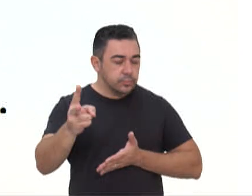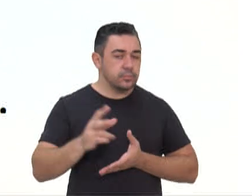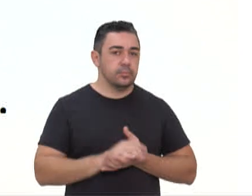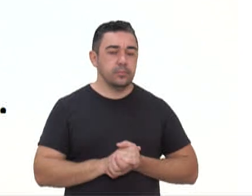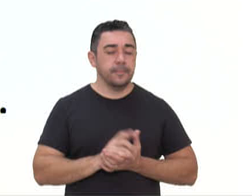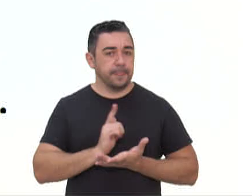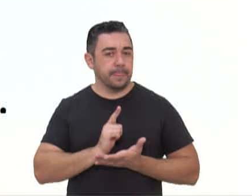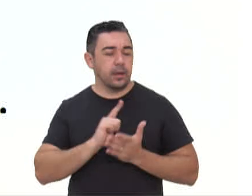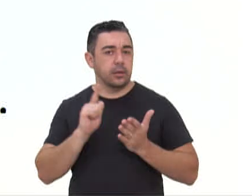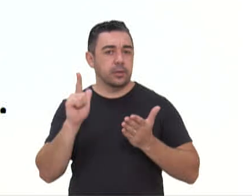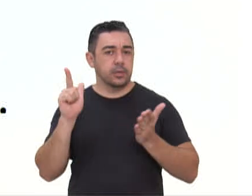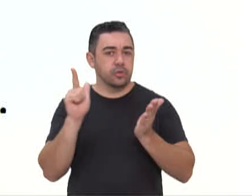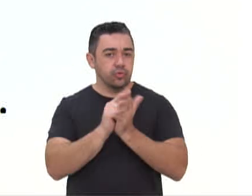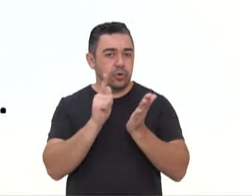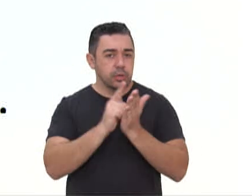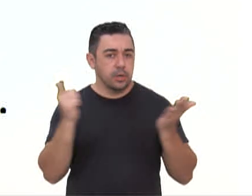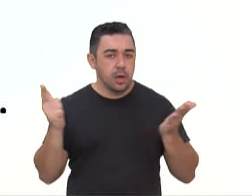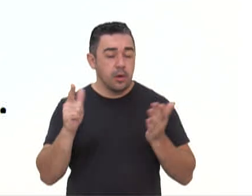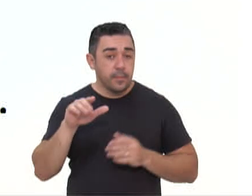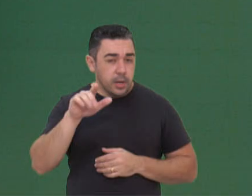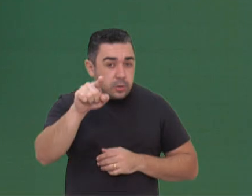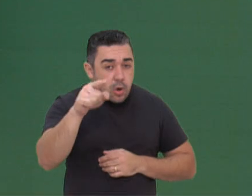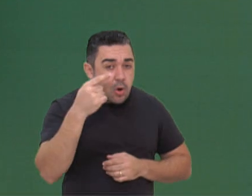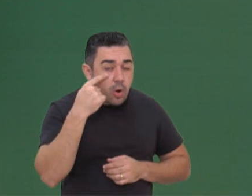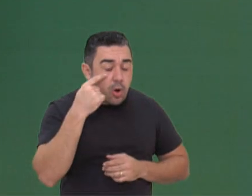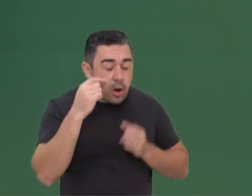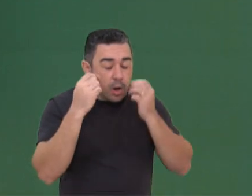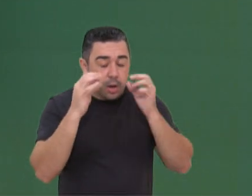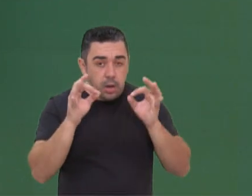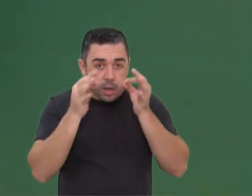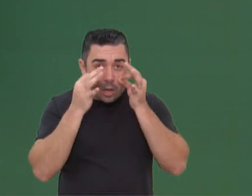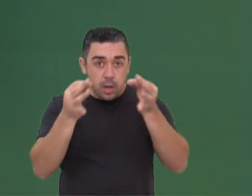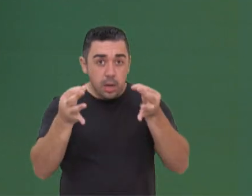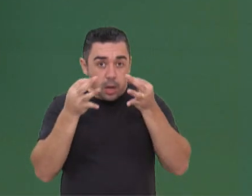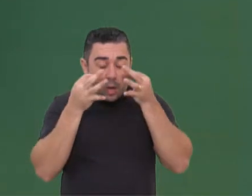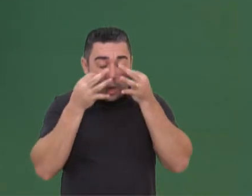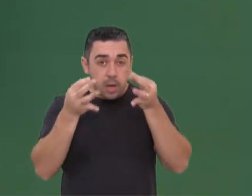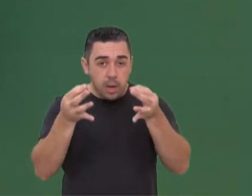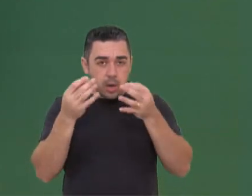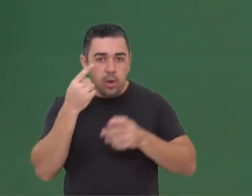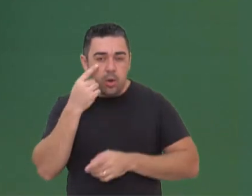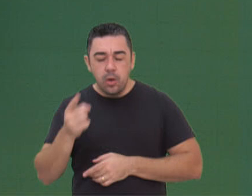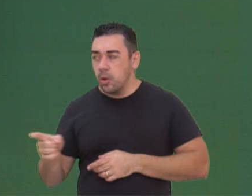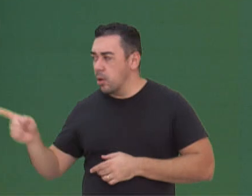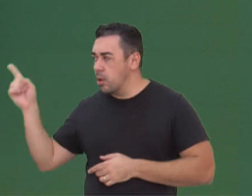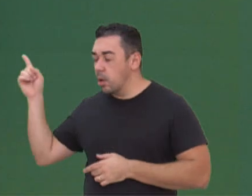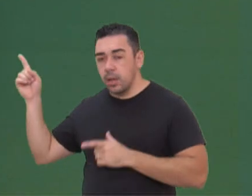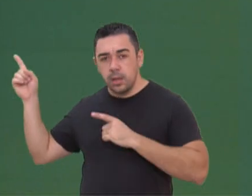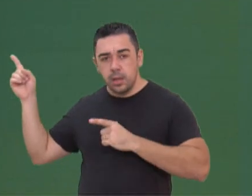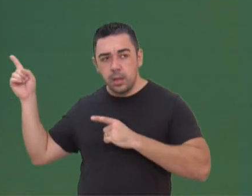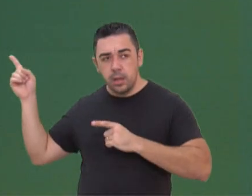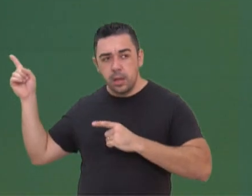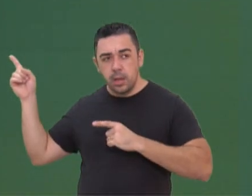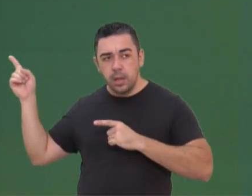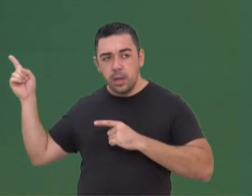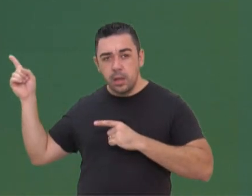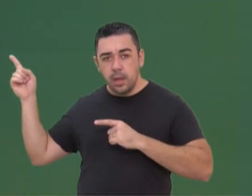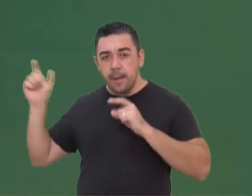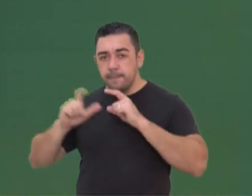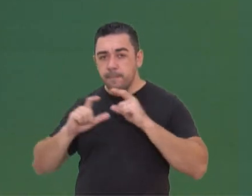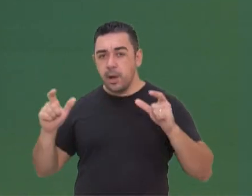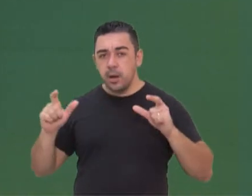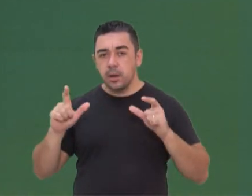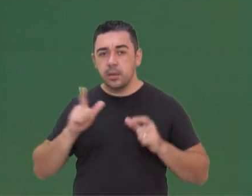alguns jornais. Eu queria te chamar a atenção para uma informação que aparece nessa tela. Reparou que a maioria dos jornais